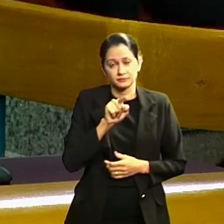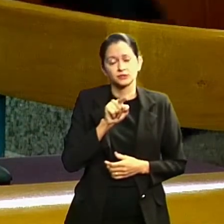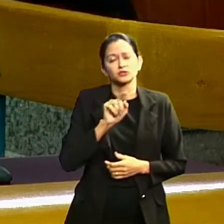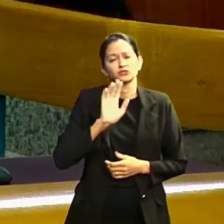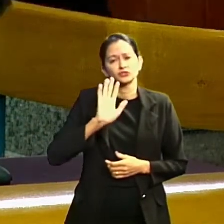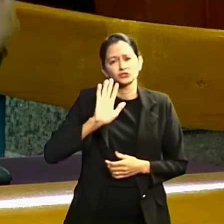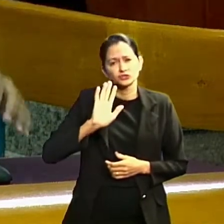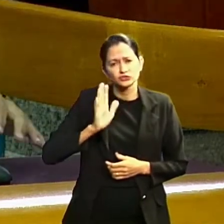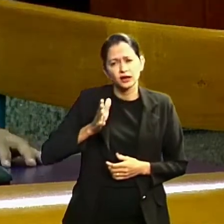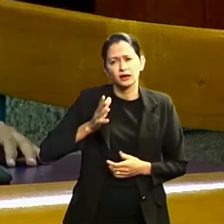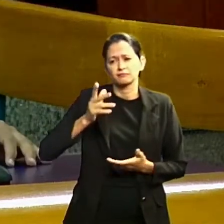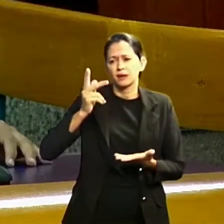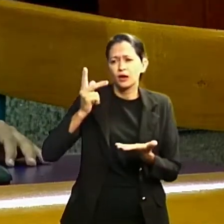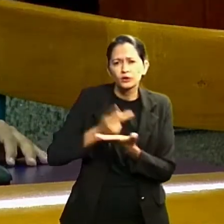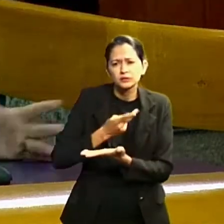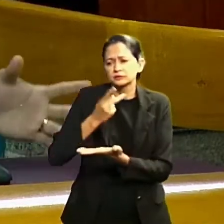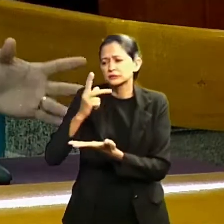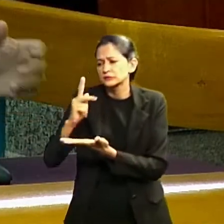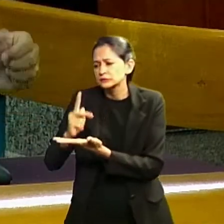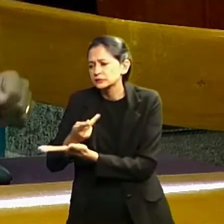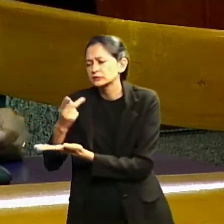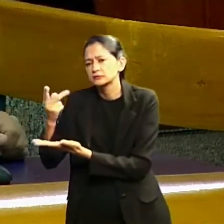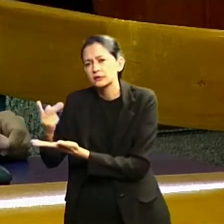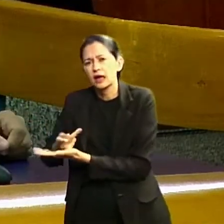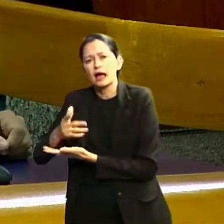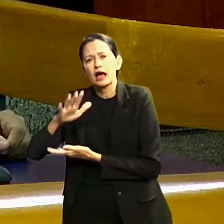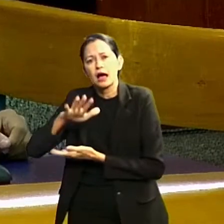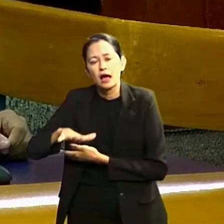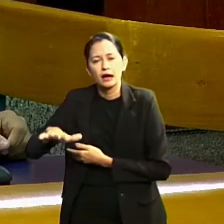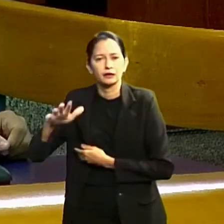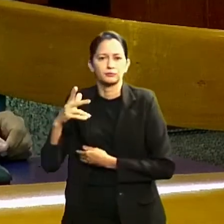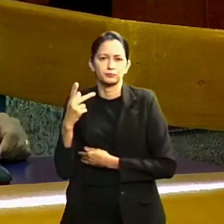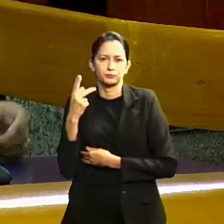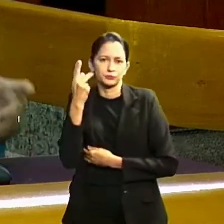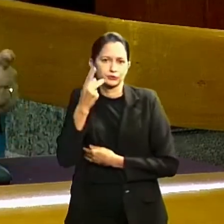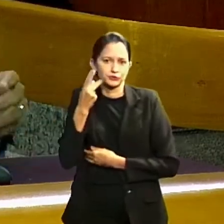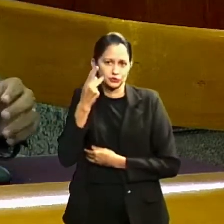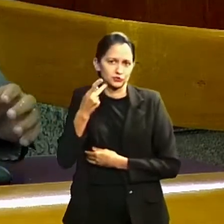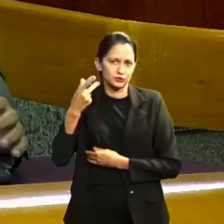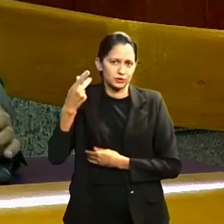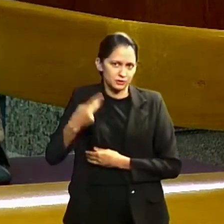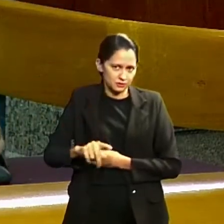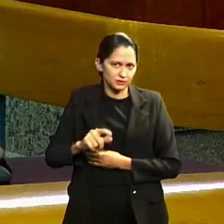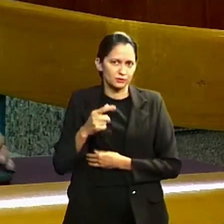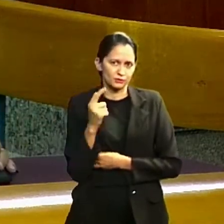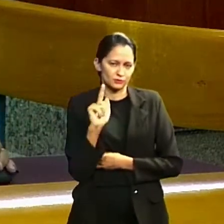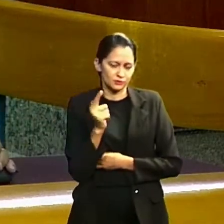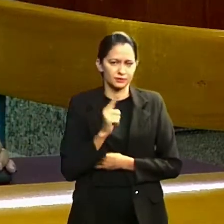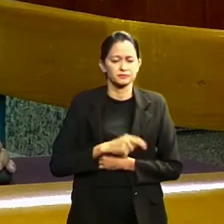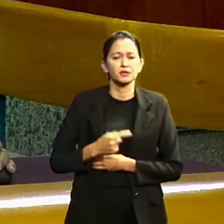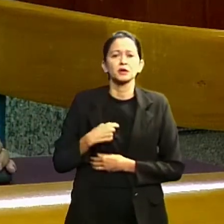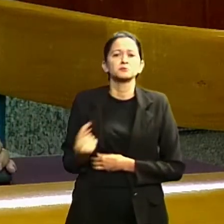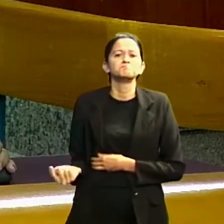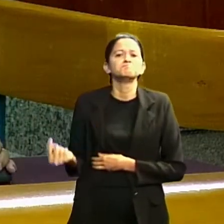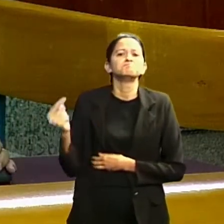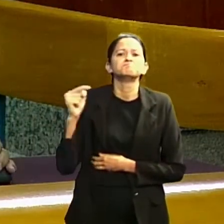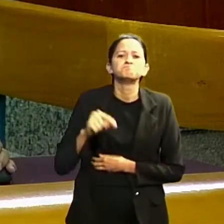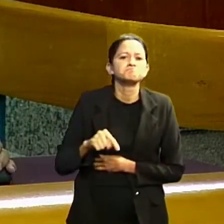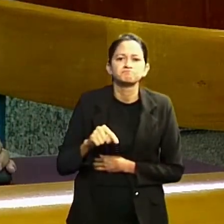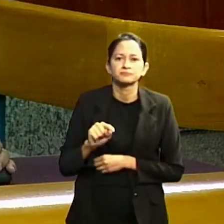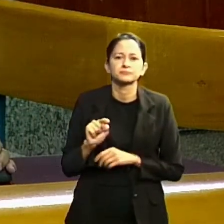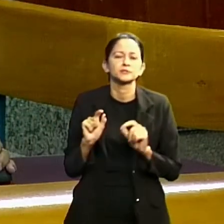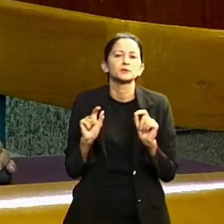e que passou por várias situações na política goianiense, eu venho a essa tribuna, senhor presidente,